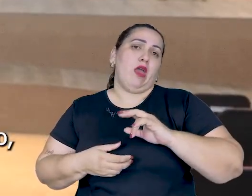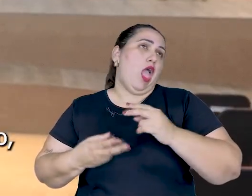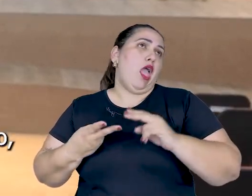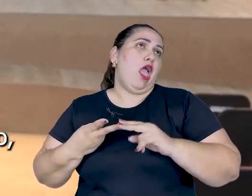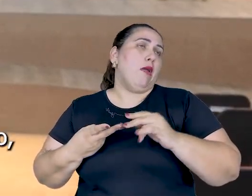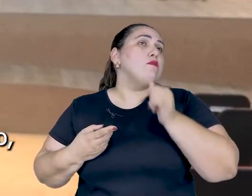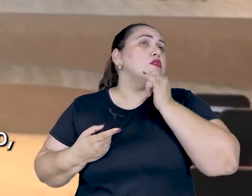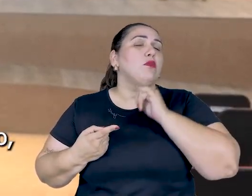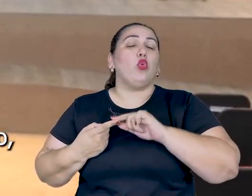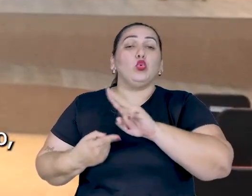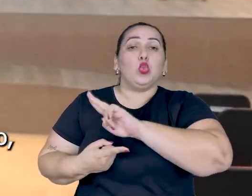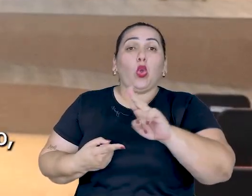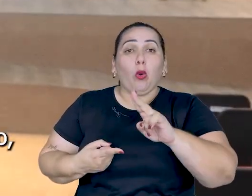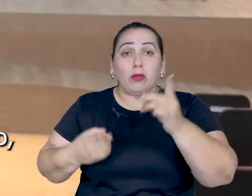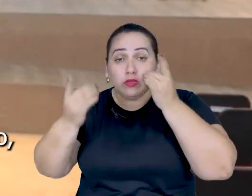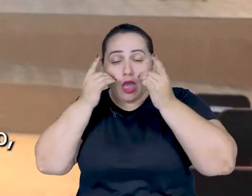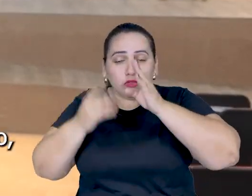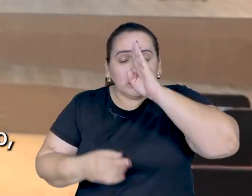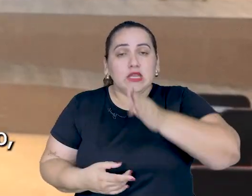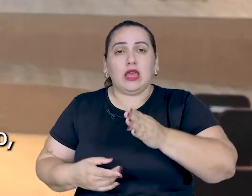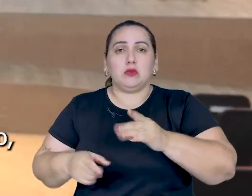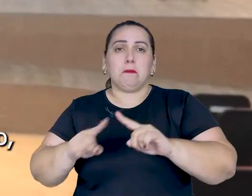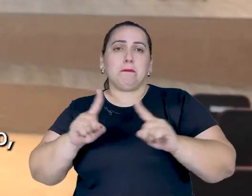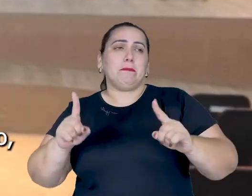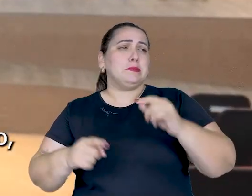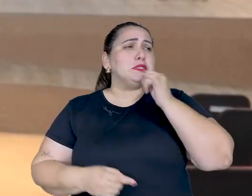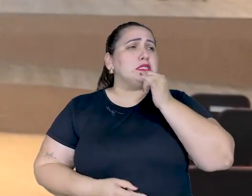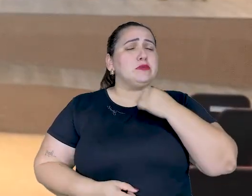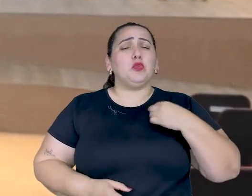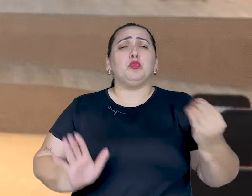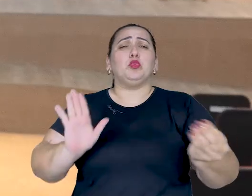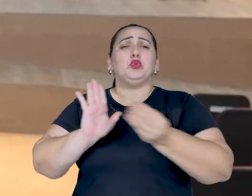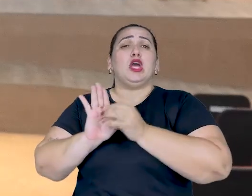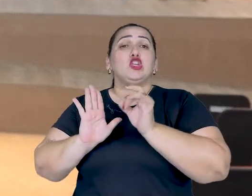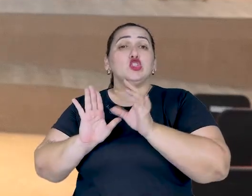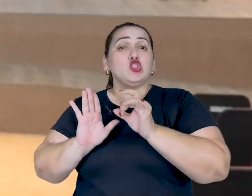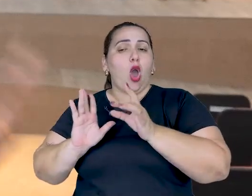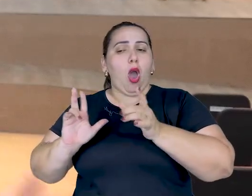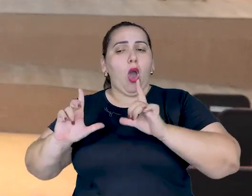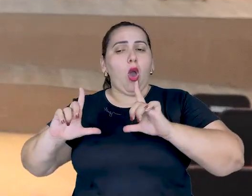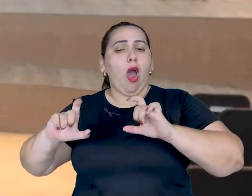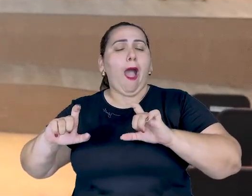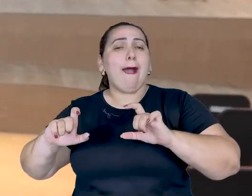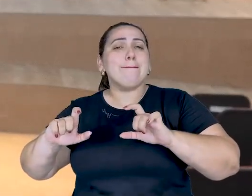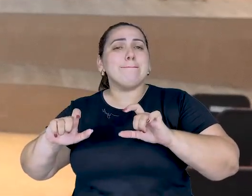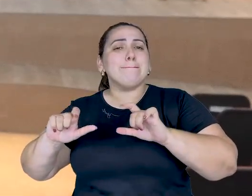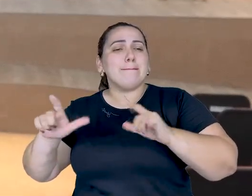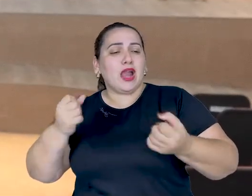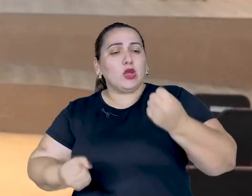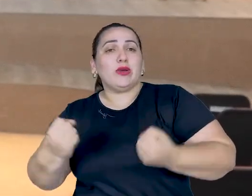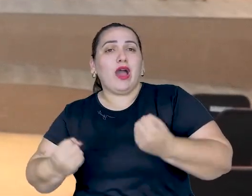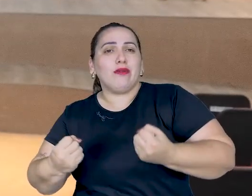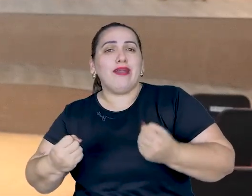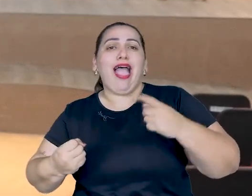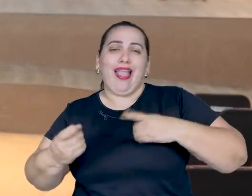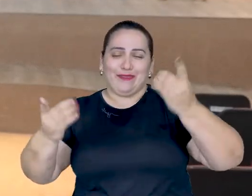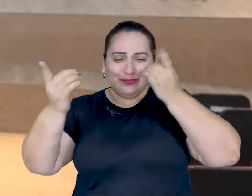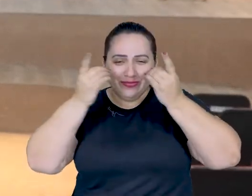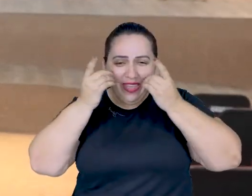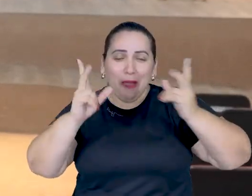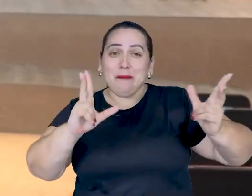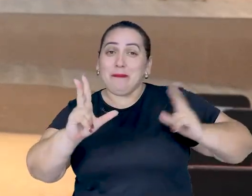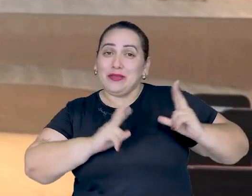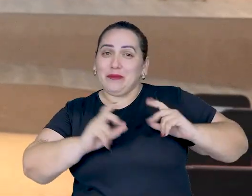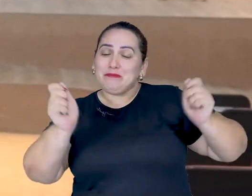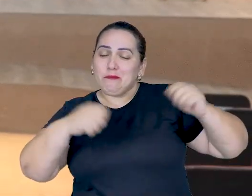Então, seu nome é um dado pessoal direto, mas indiretamente, se eu colocar, por exemplo, a placa do seu carro, né? É um dado